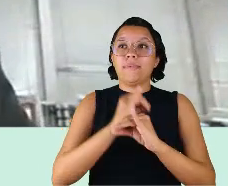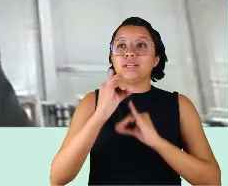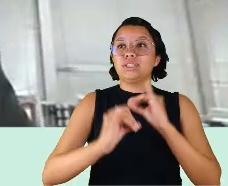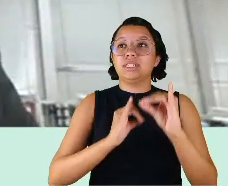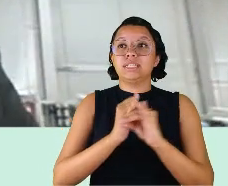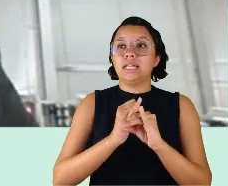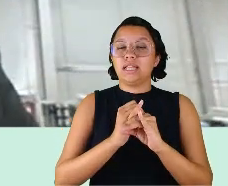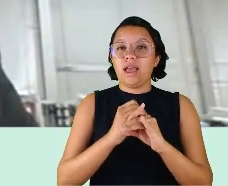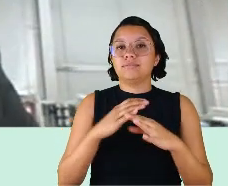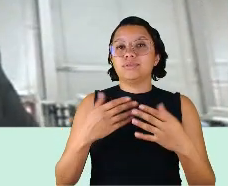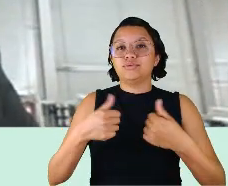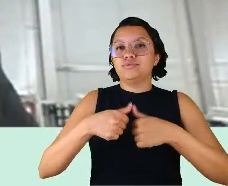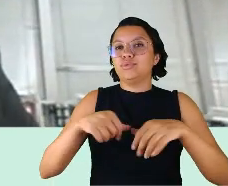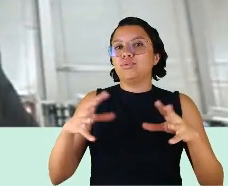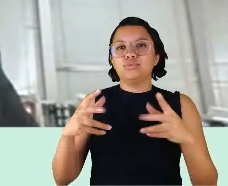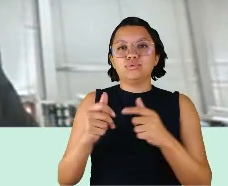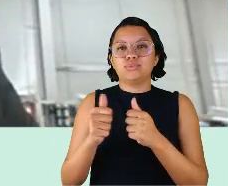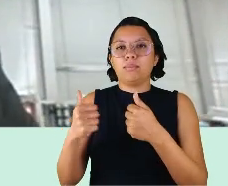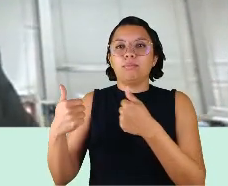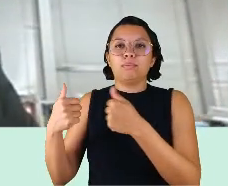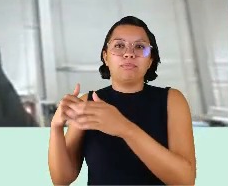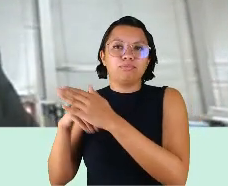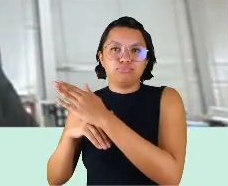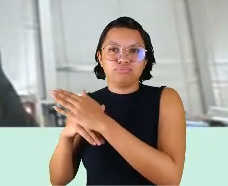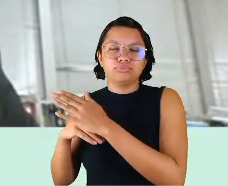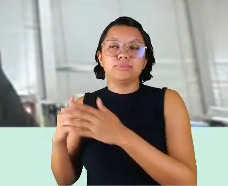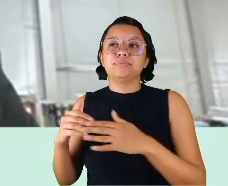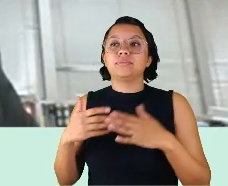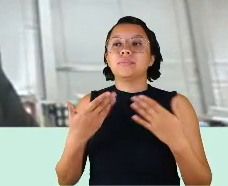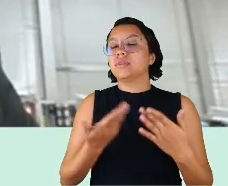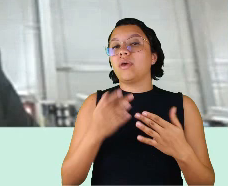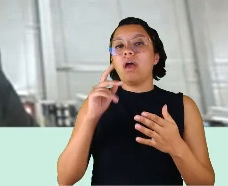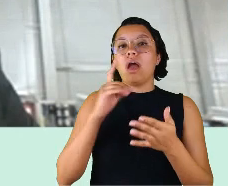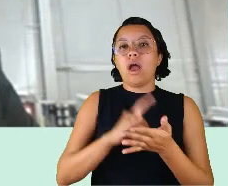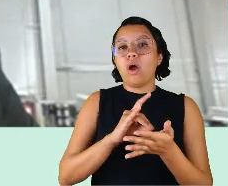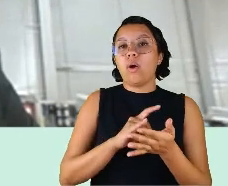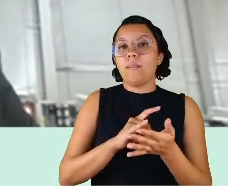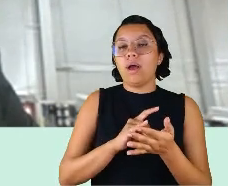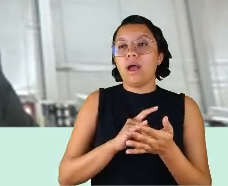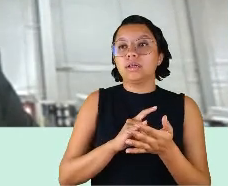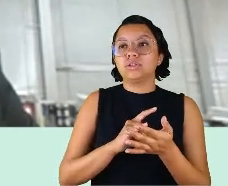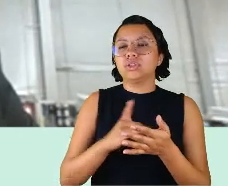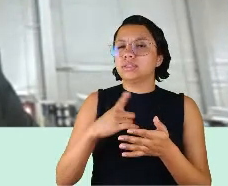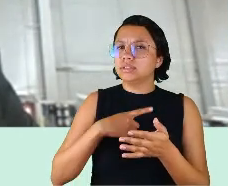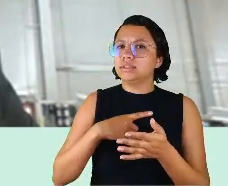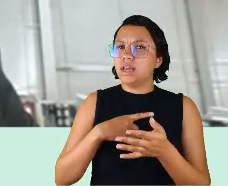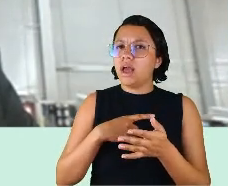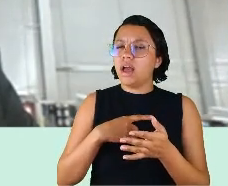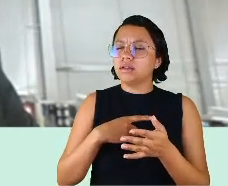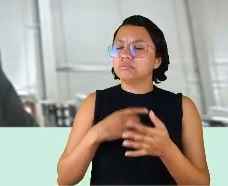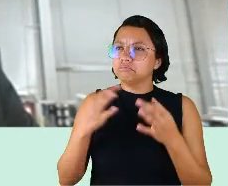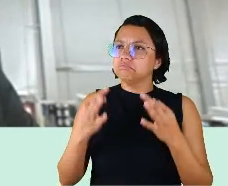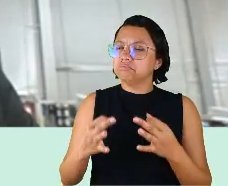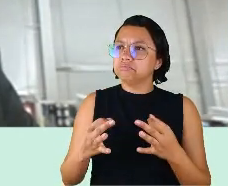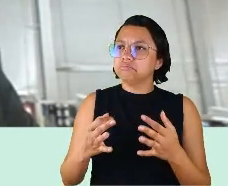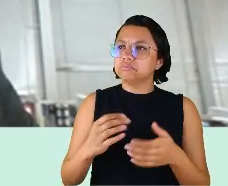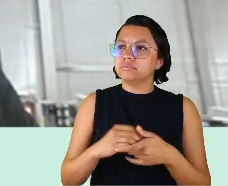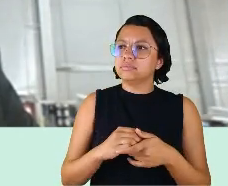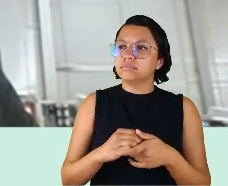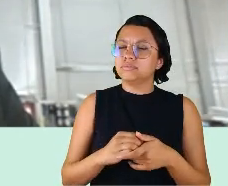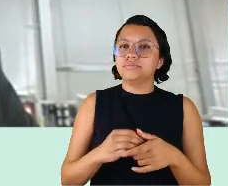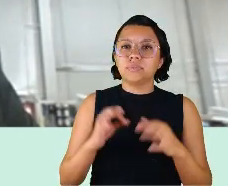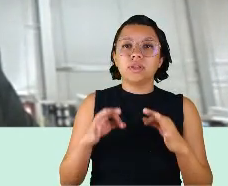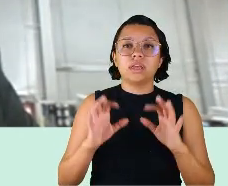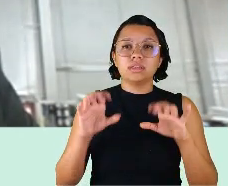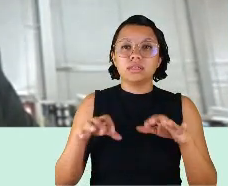ficou tudo ali recolhido. Então, essa realmente, o Fabiano tem razão, vai ser isso mesmo.